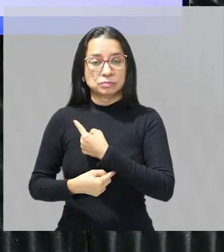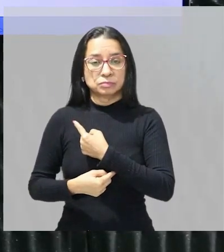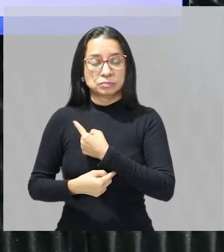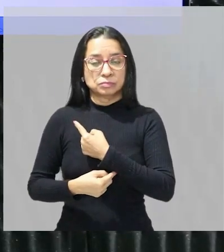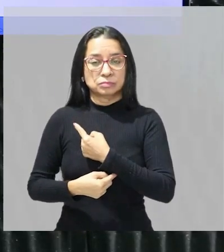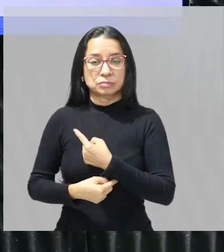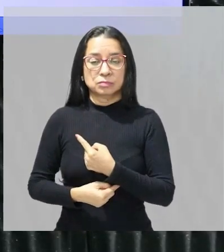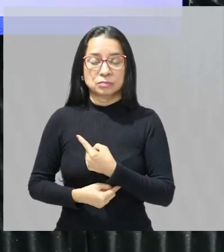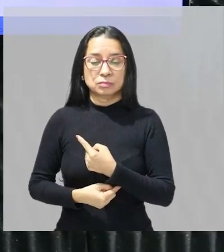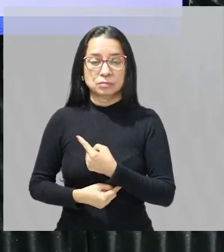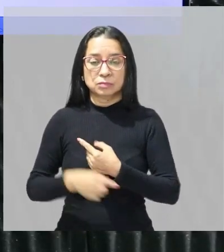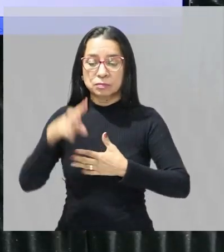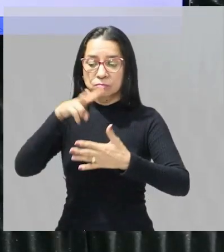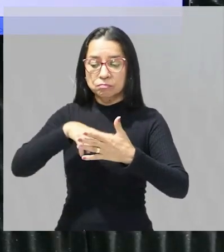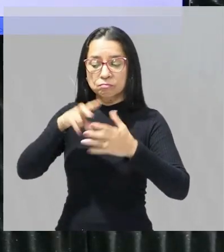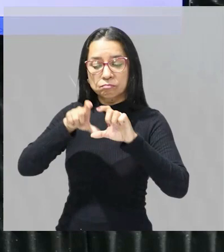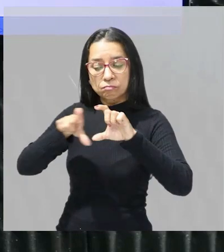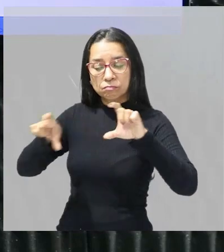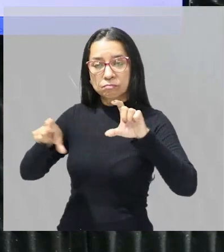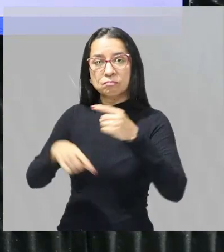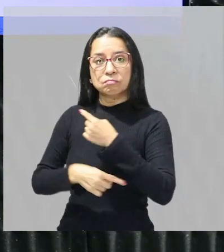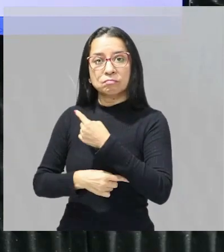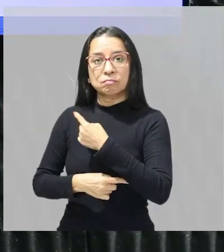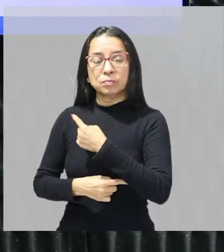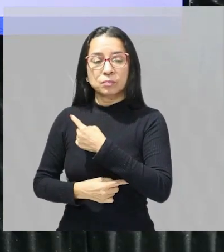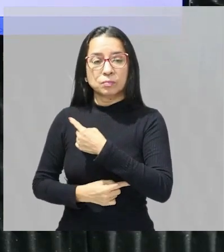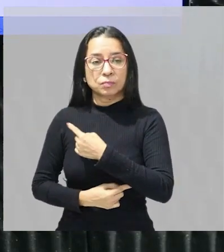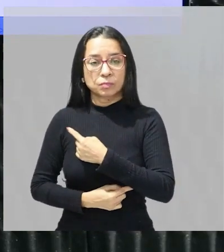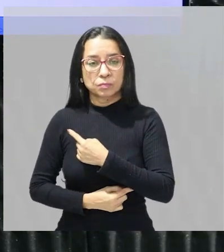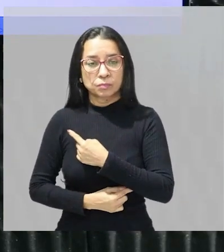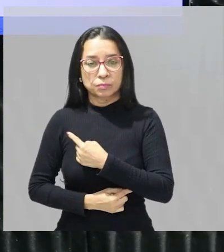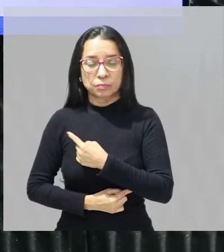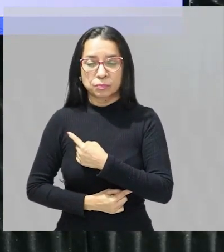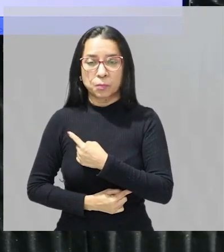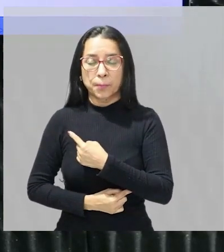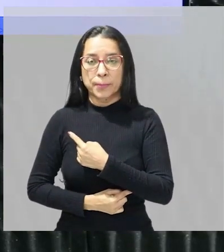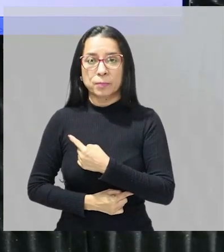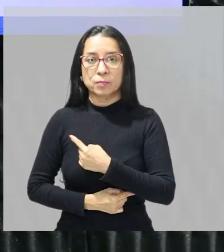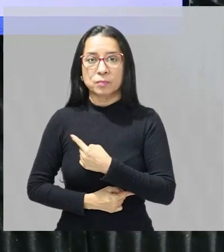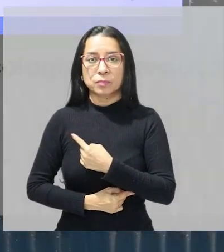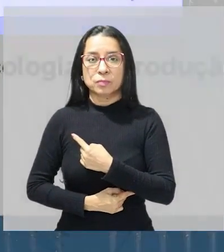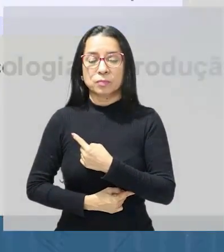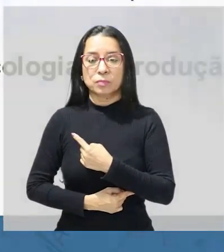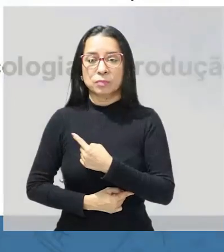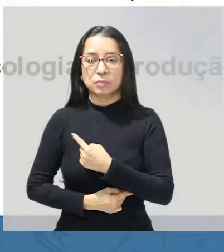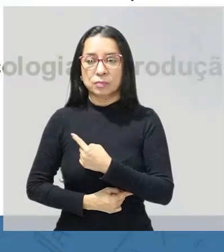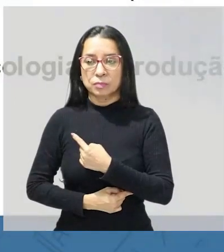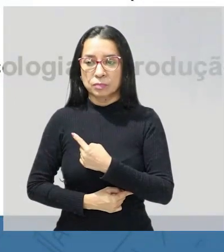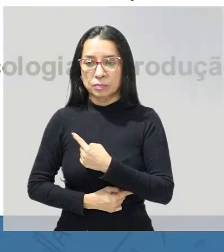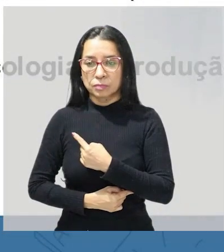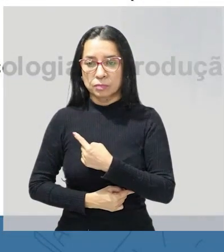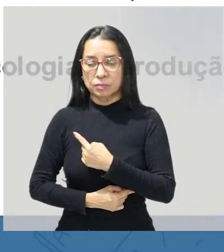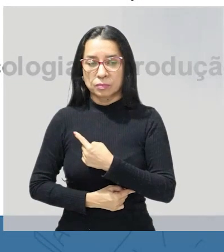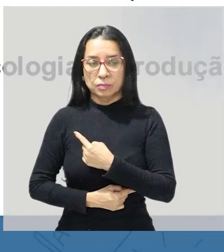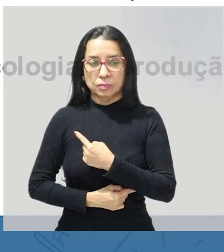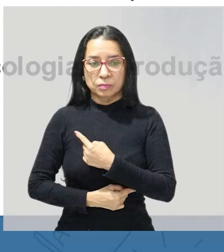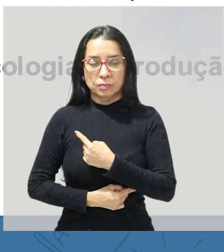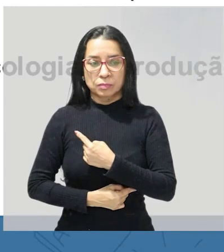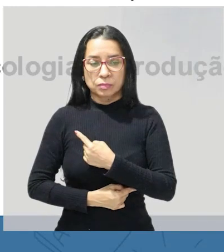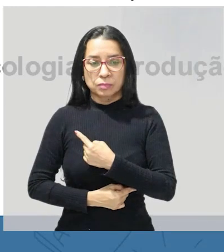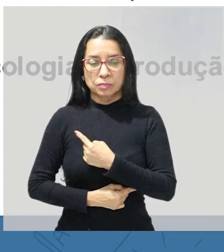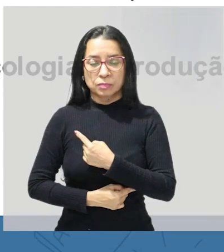lá. Olha aí, ó. A agricultura ecológica e a produção orgânica de